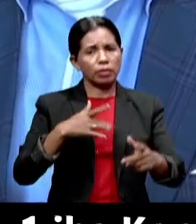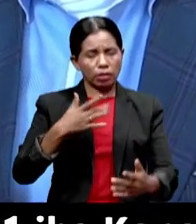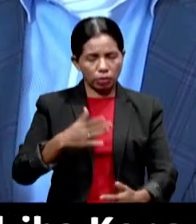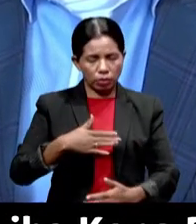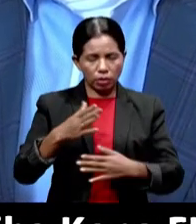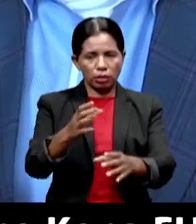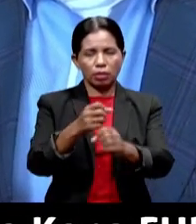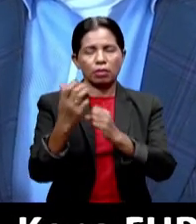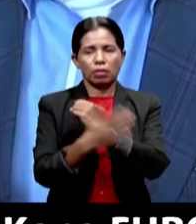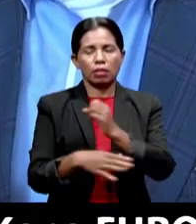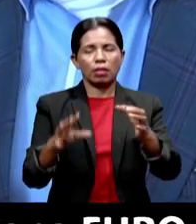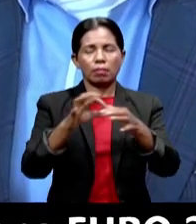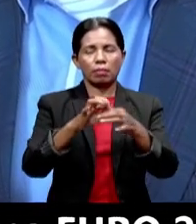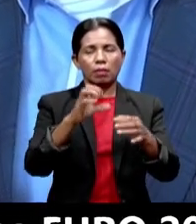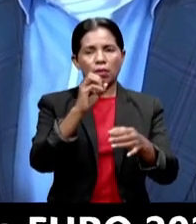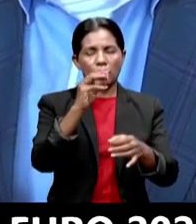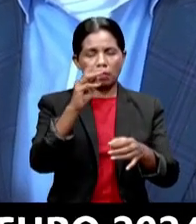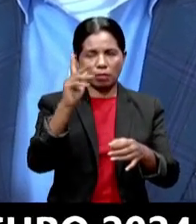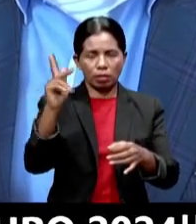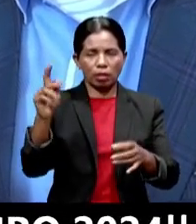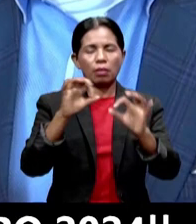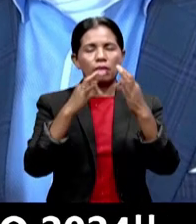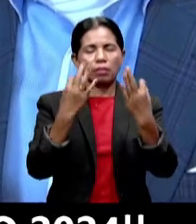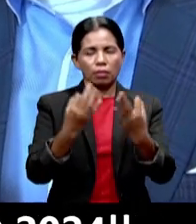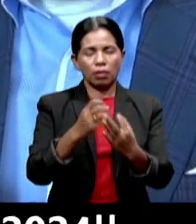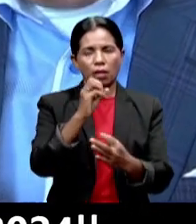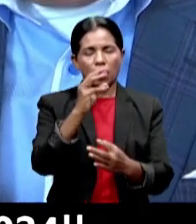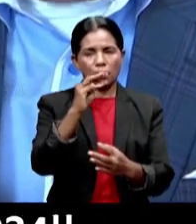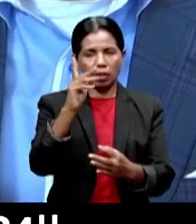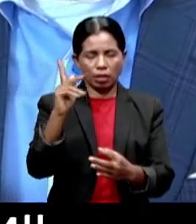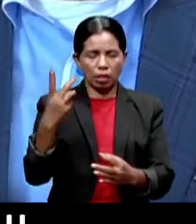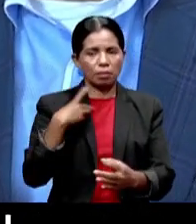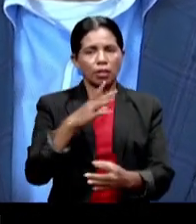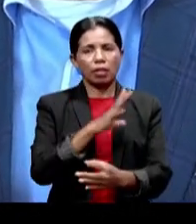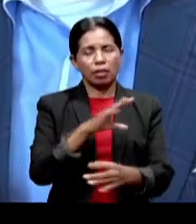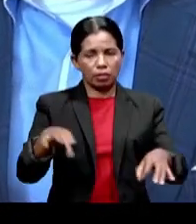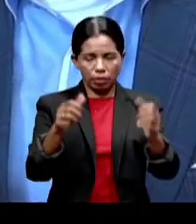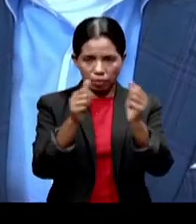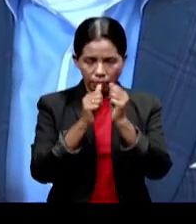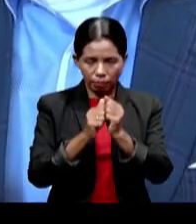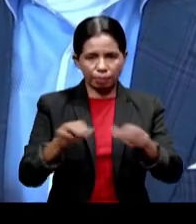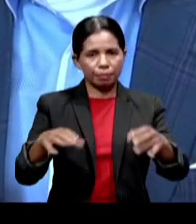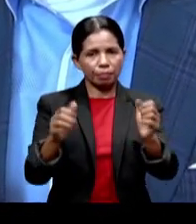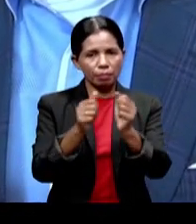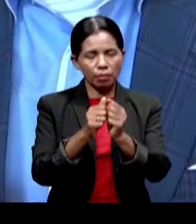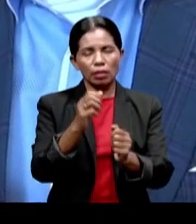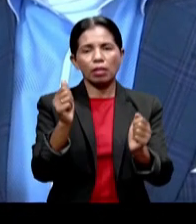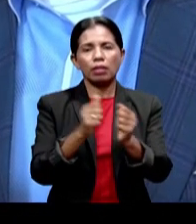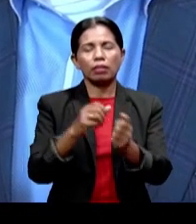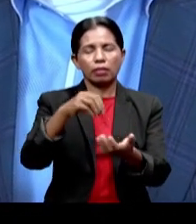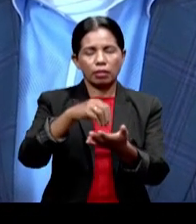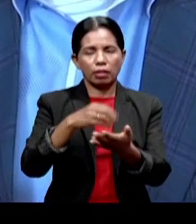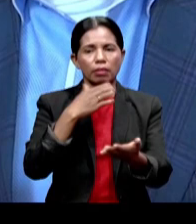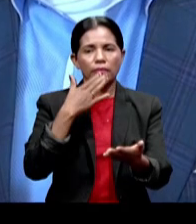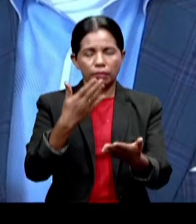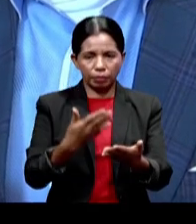simu nasaun ne, ba membro OMK nian, ba familia OMK nian, no ami hein, atu servisu hamutuk, no kolabora hamutuk, kodi kiria situasaun